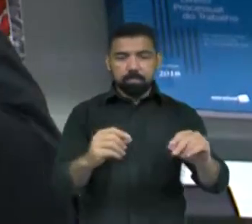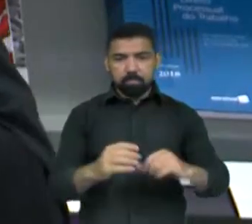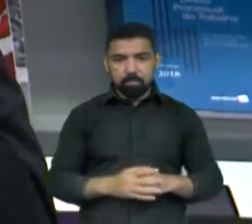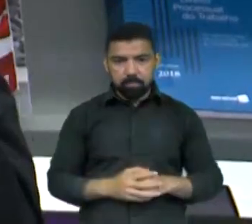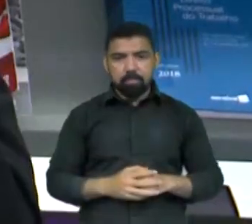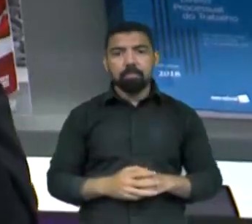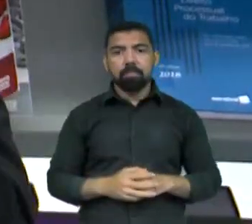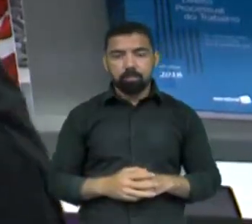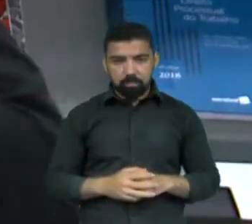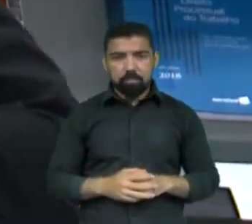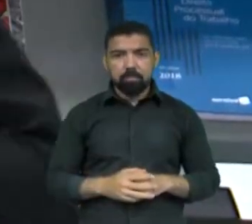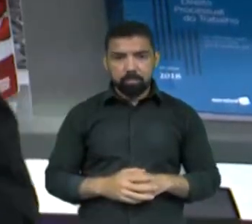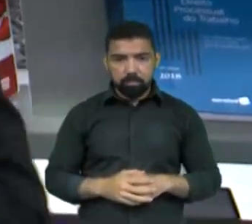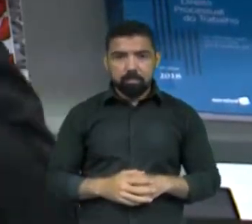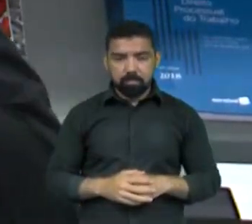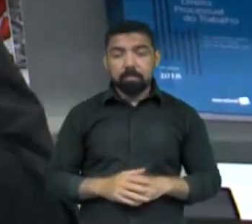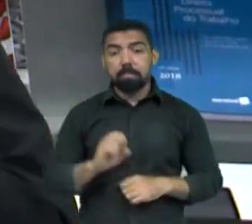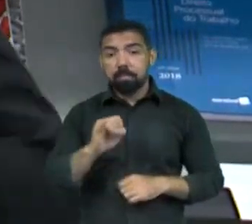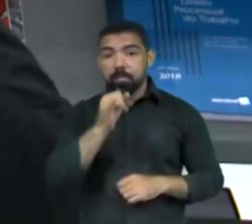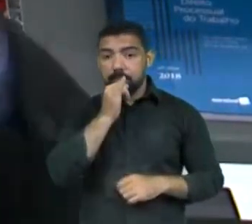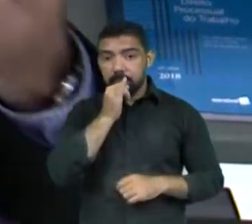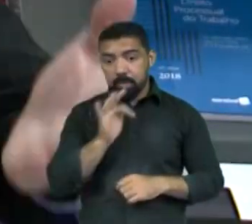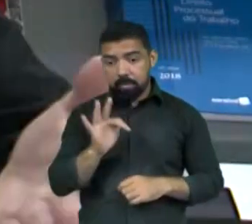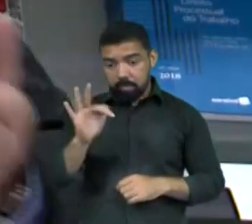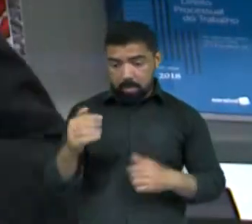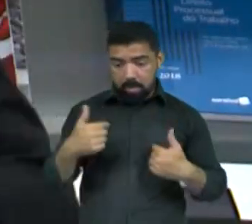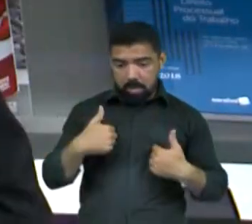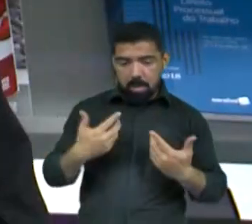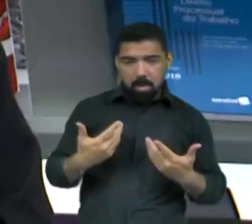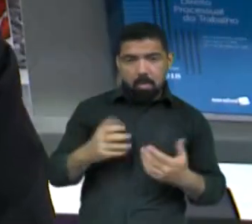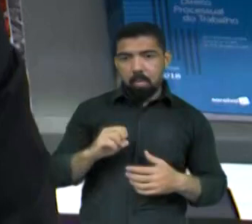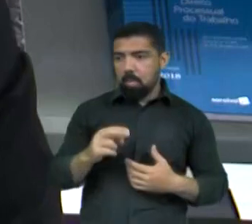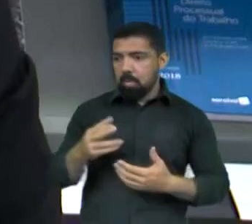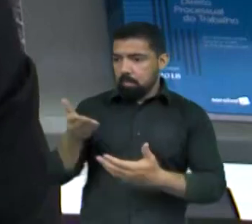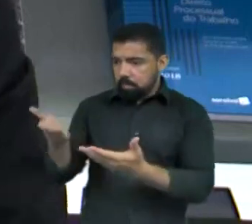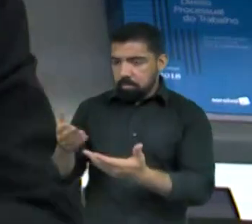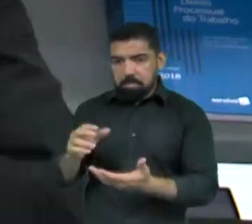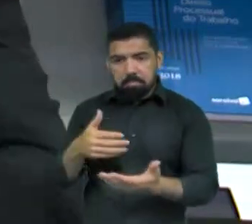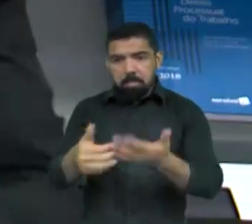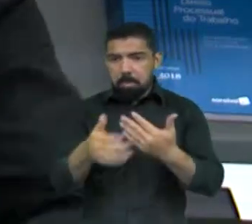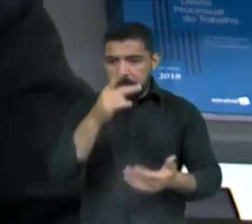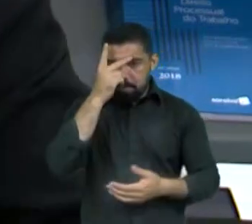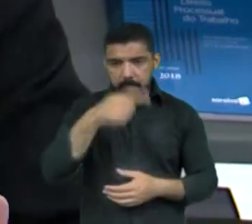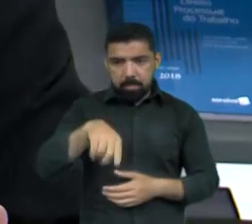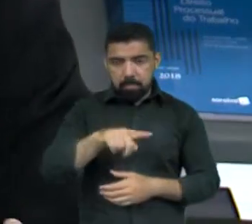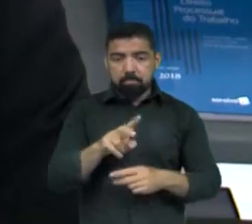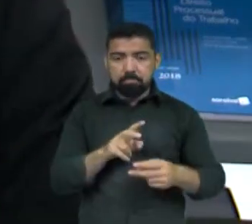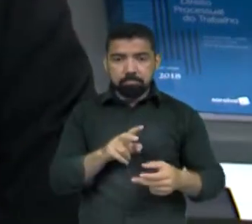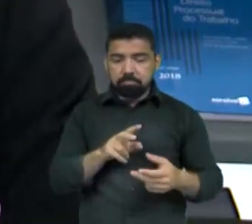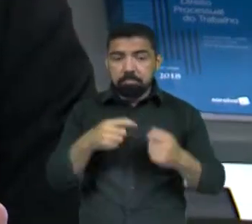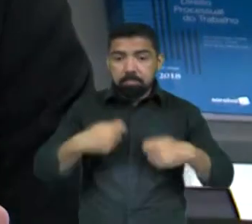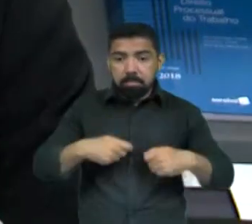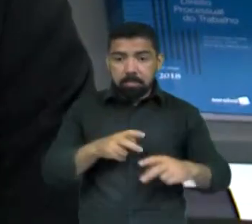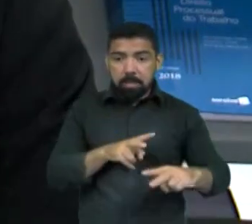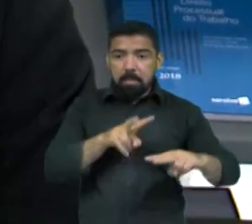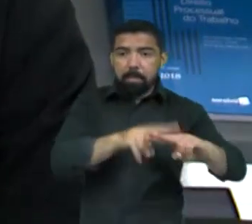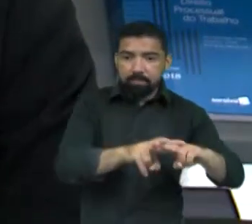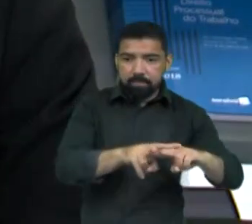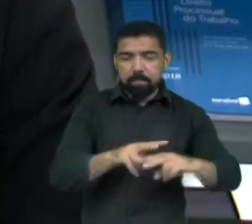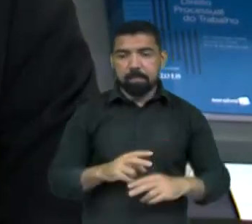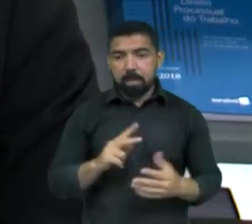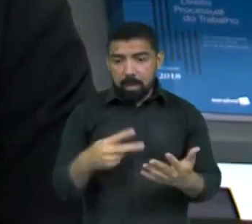livre, se algum dia eu, você ou qualquer um dos nossos telespectadores cometer qualquer